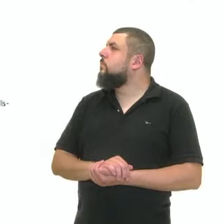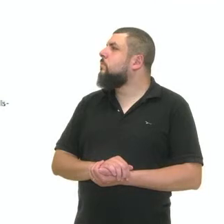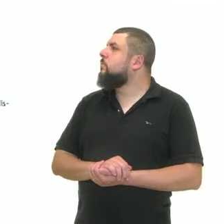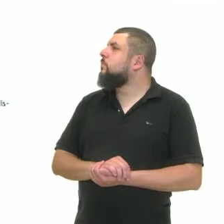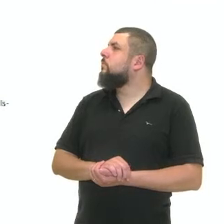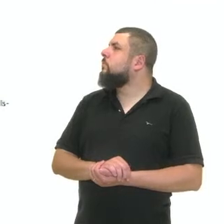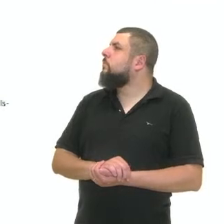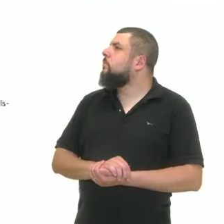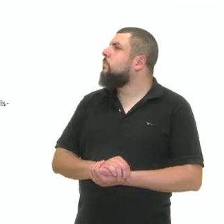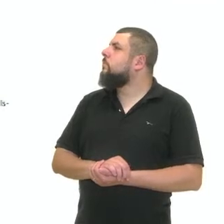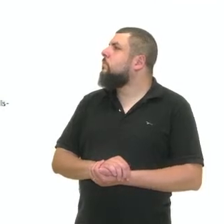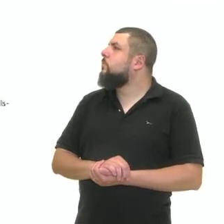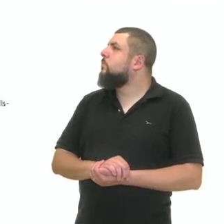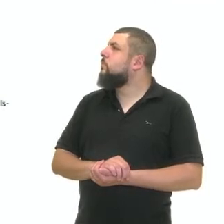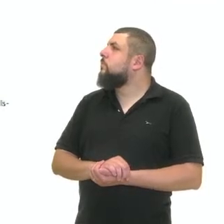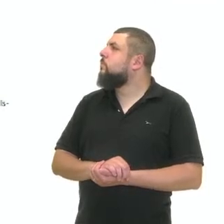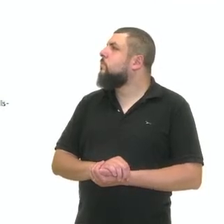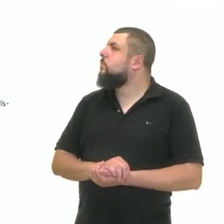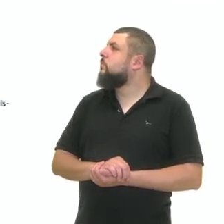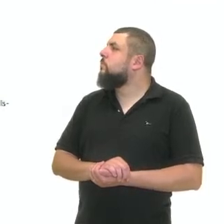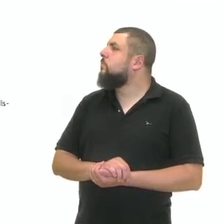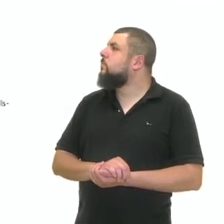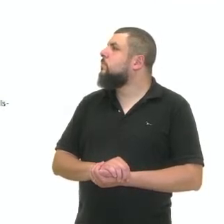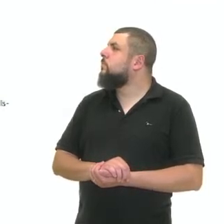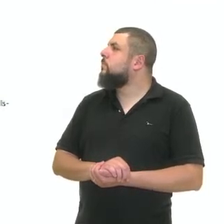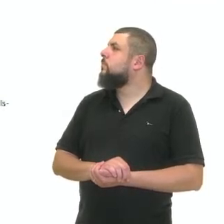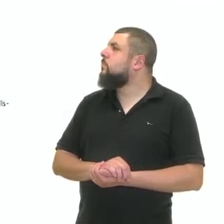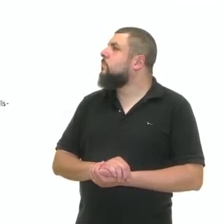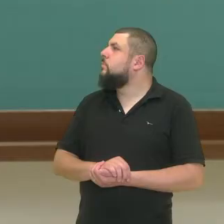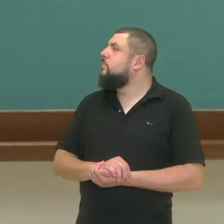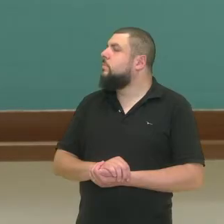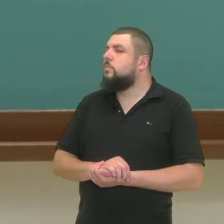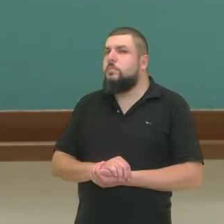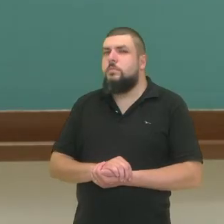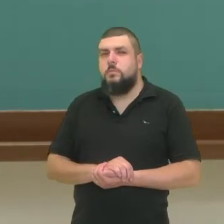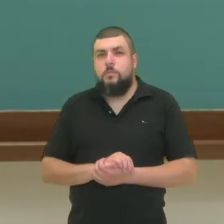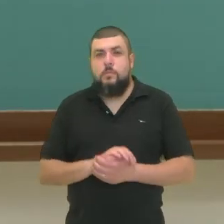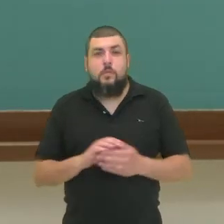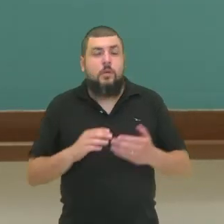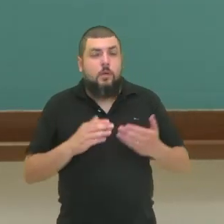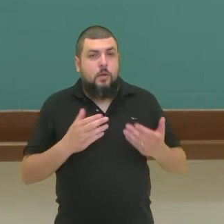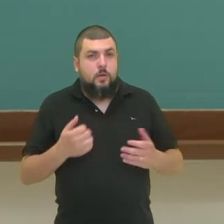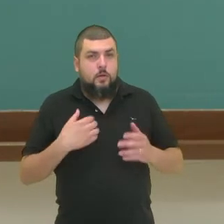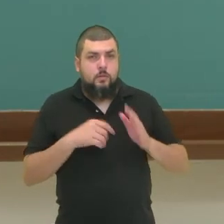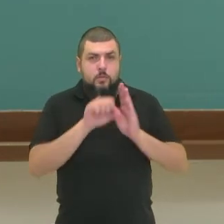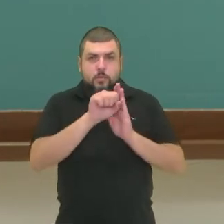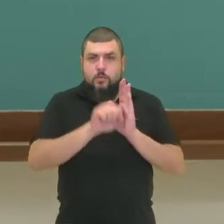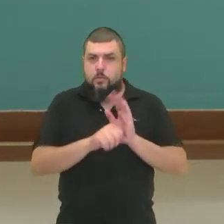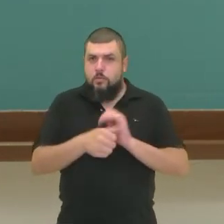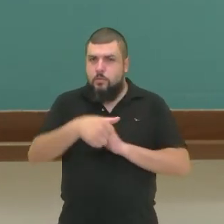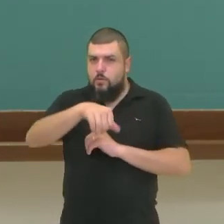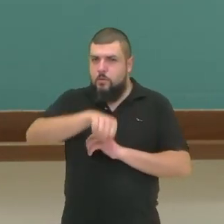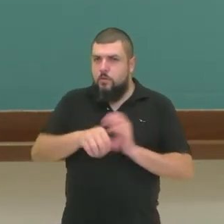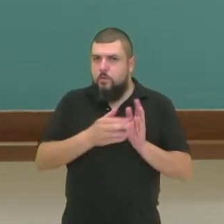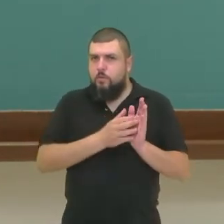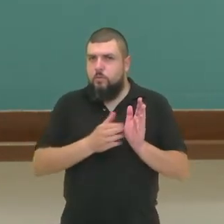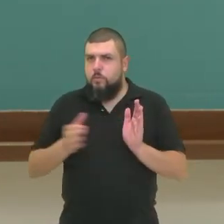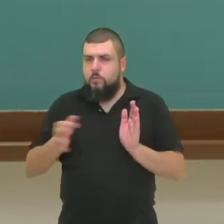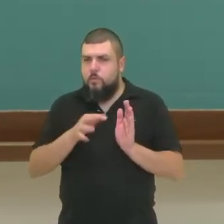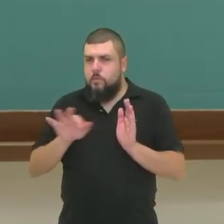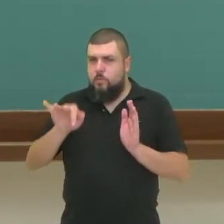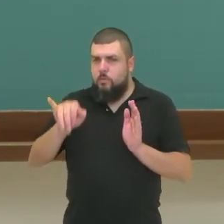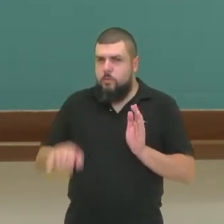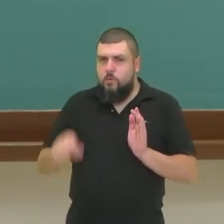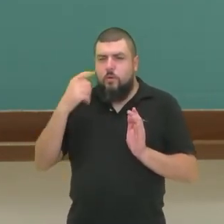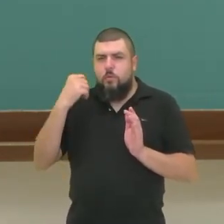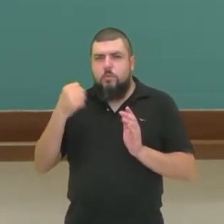liberais britânicos, e vão questionar a ocupação inglesa. Então, a partir do final do século XIX, eles começam a questionar